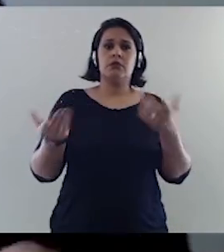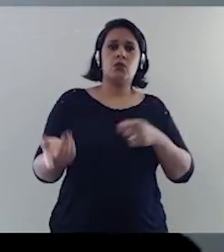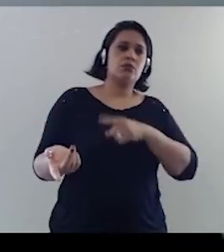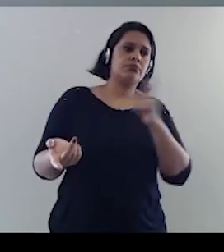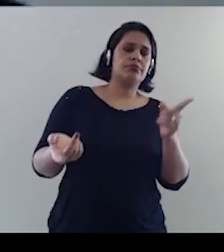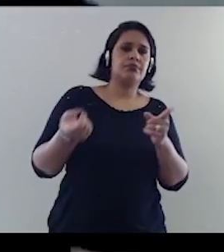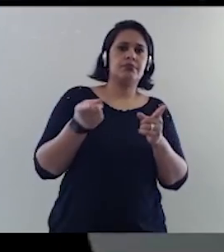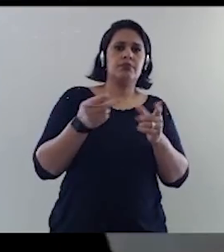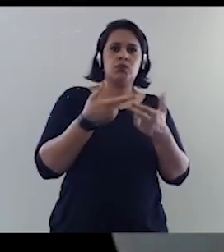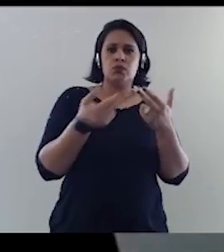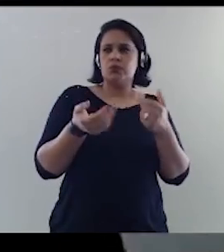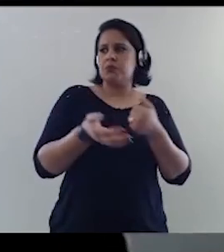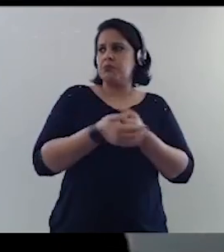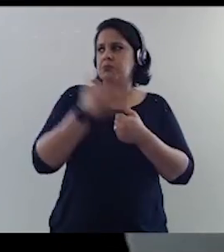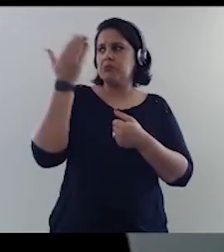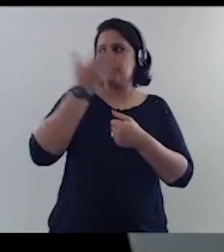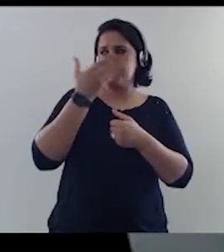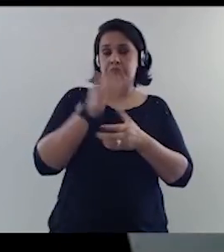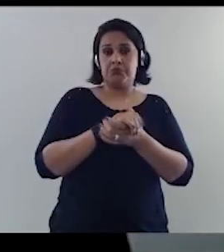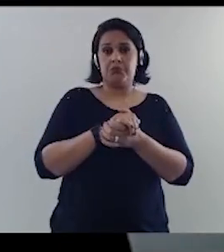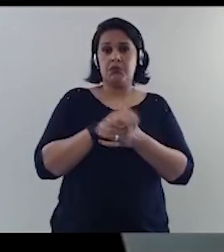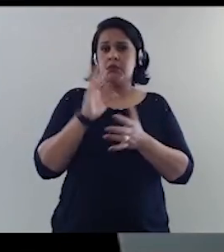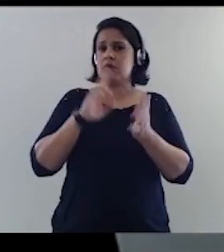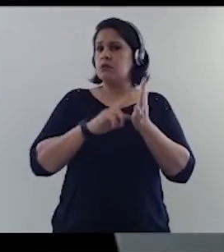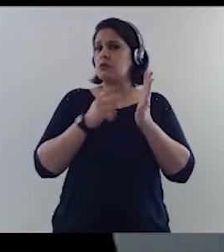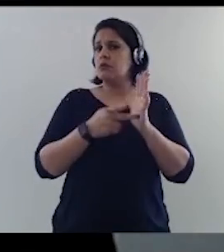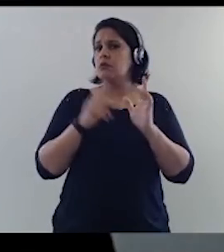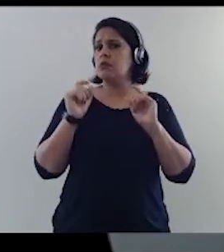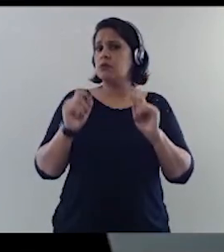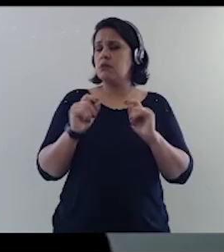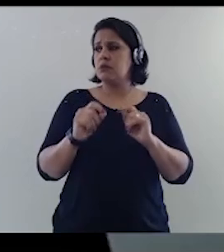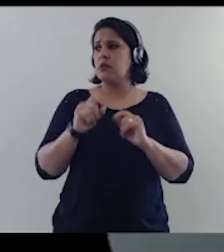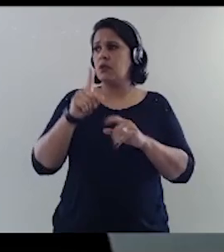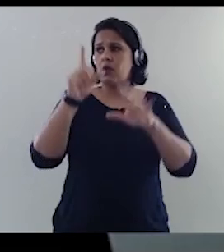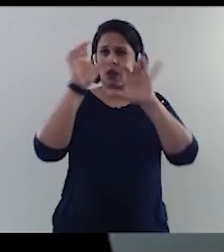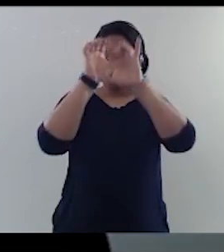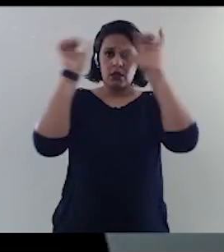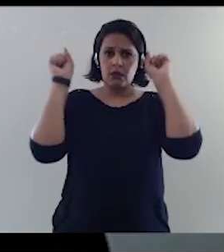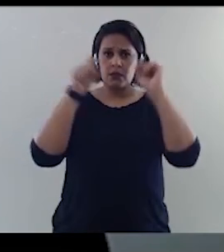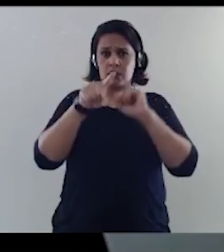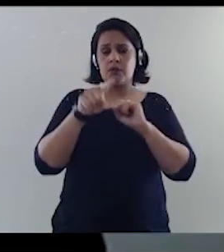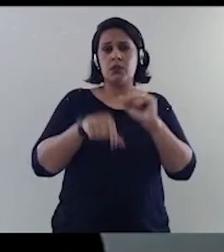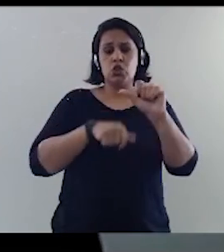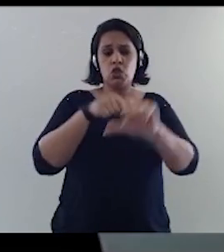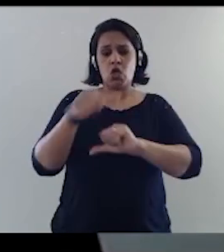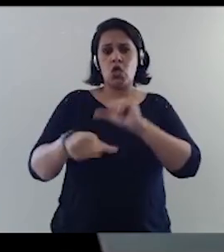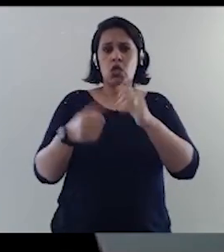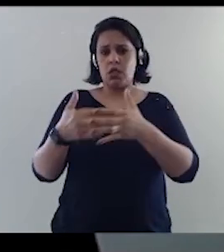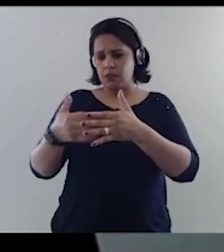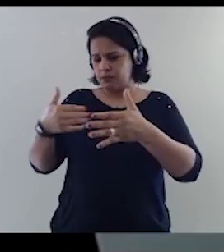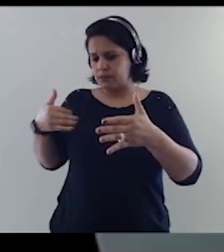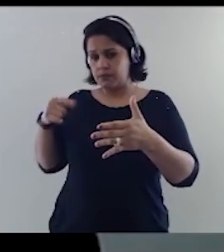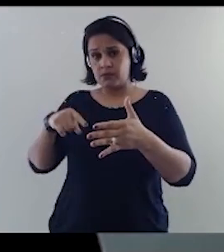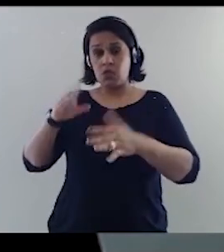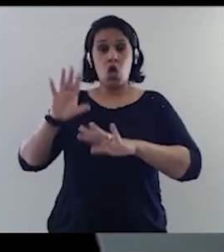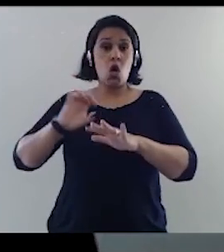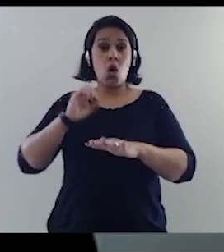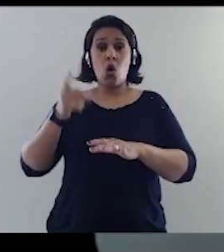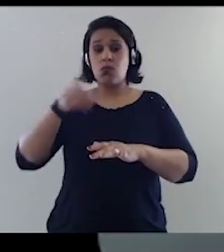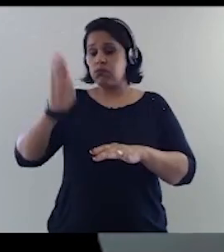que significa que o Tribunal altera o precedente ou até o revoga